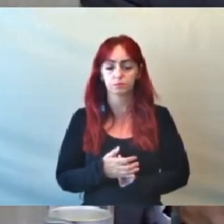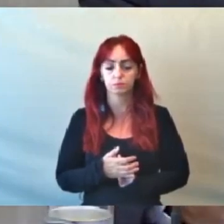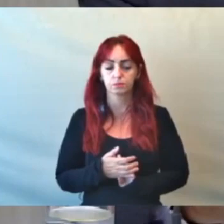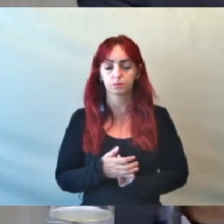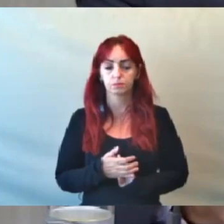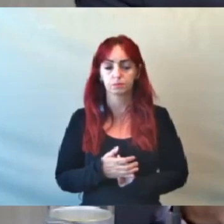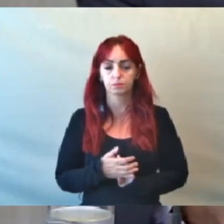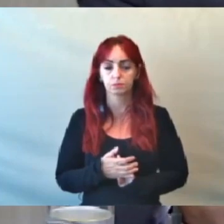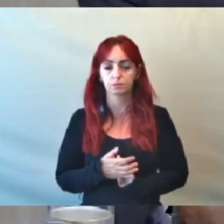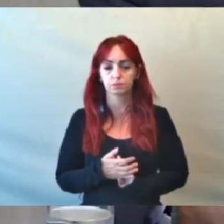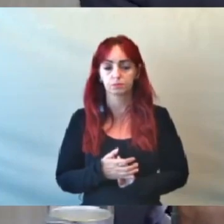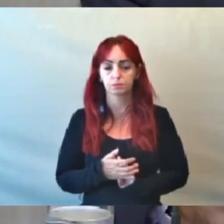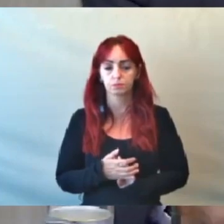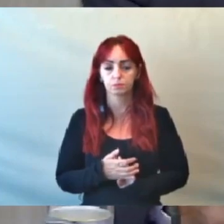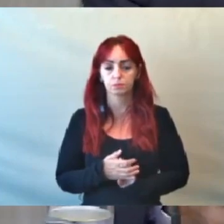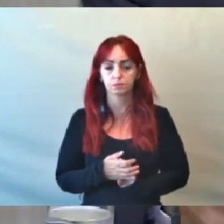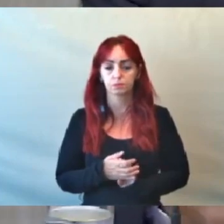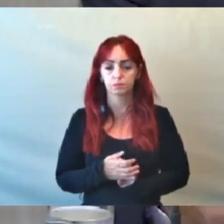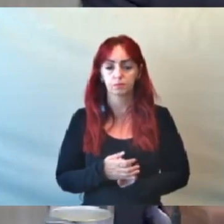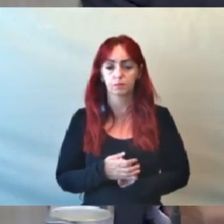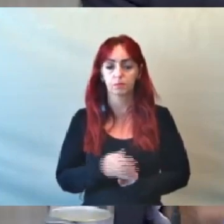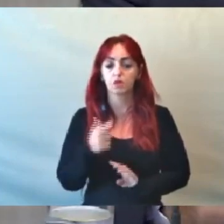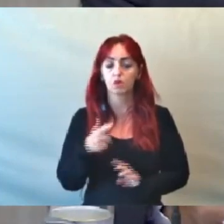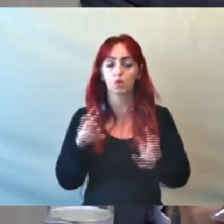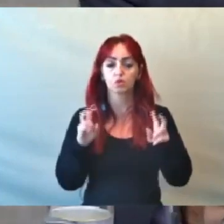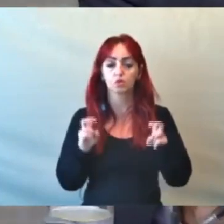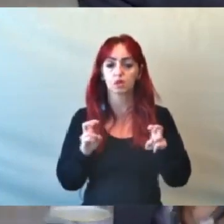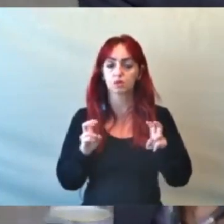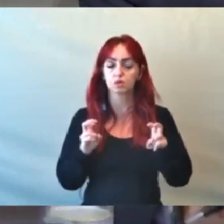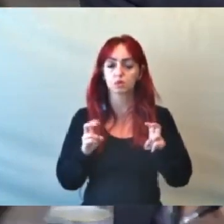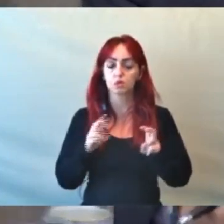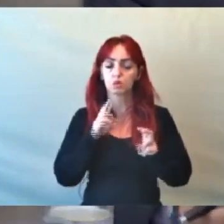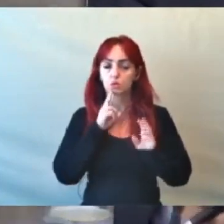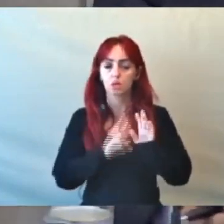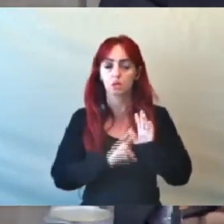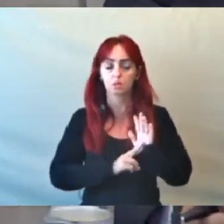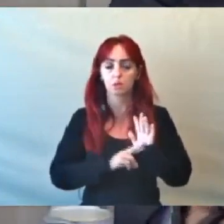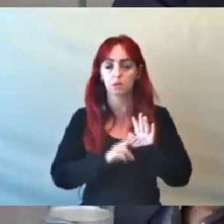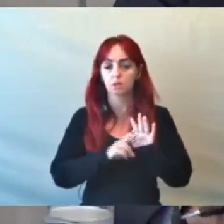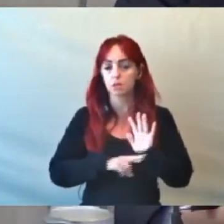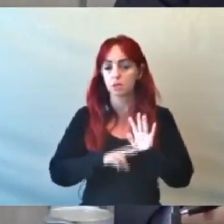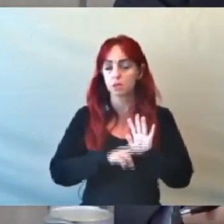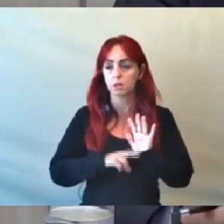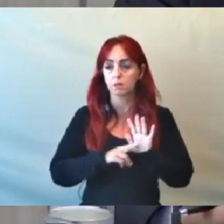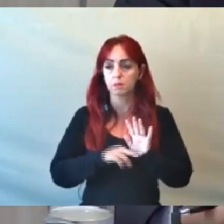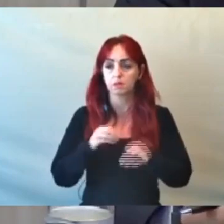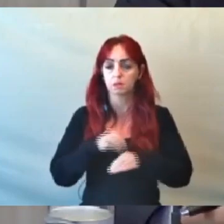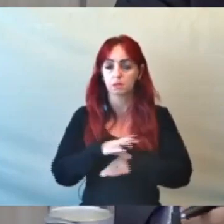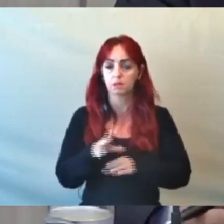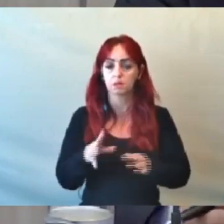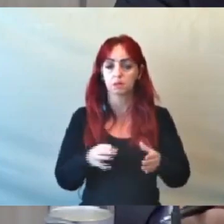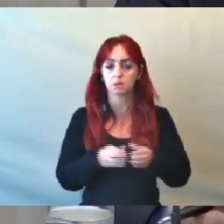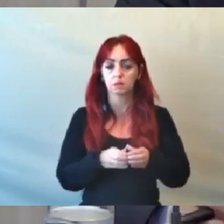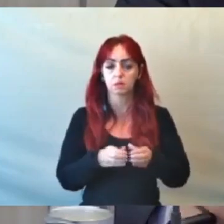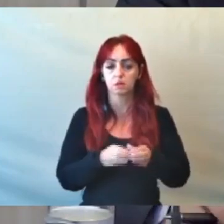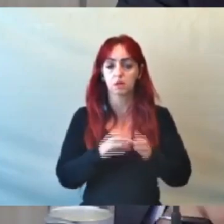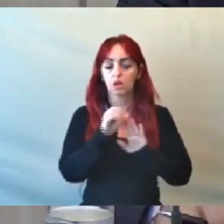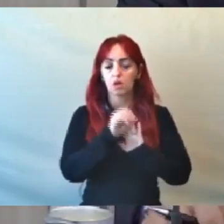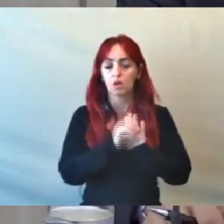Outros assuntos: resposta a requerimentos e indicação de comissão. Ofício em resposta ao requerimento da